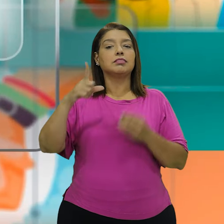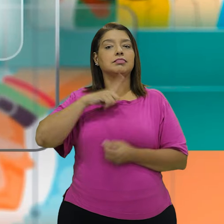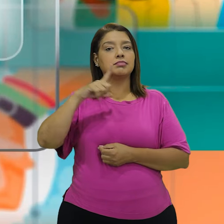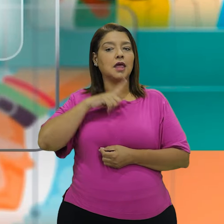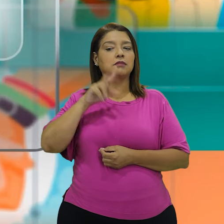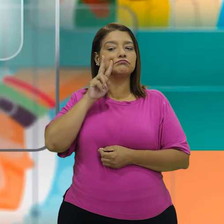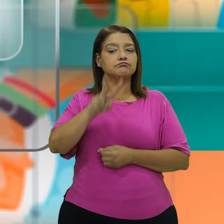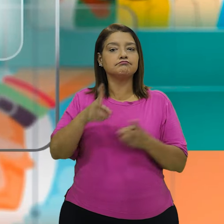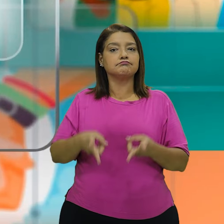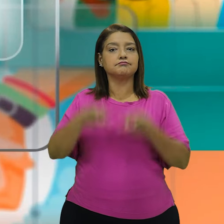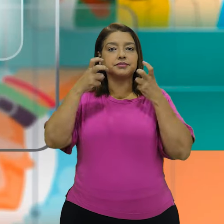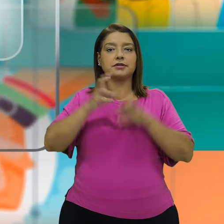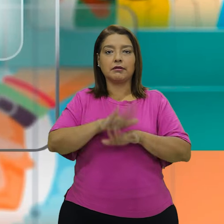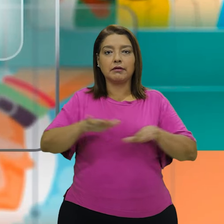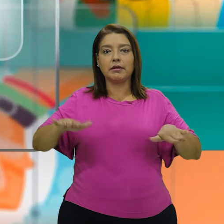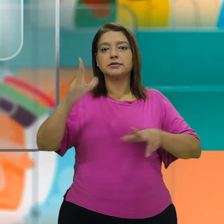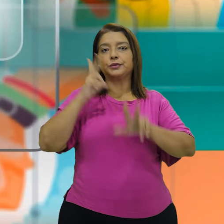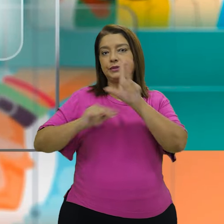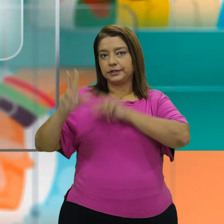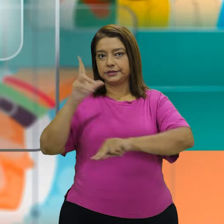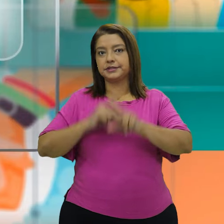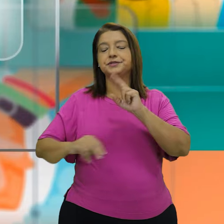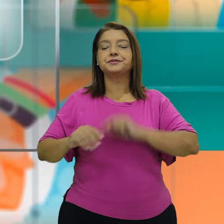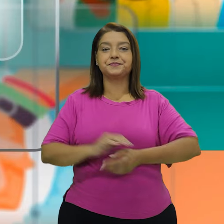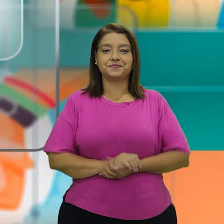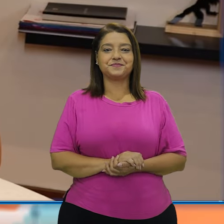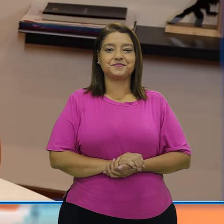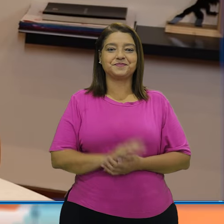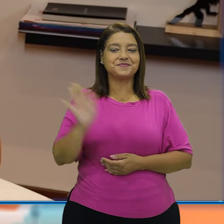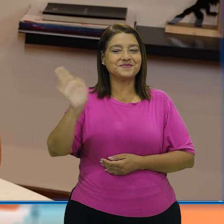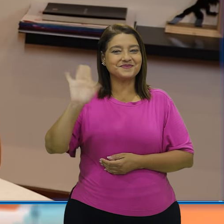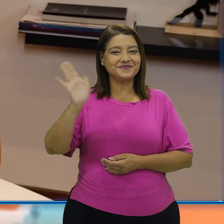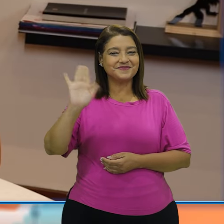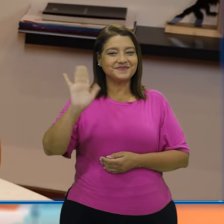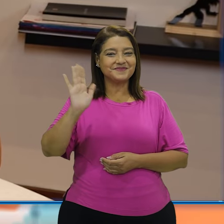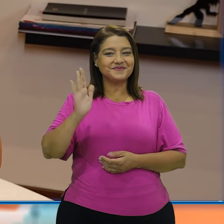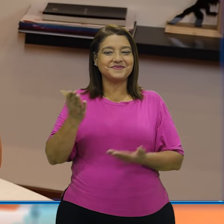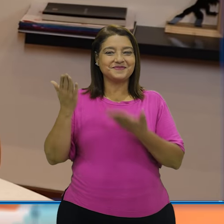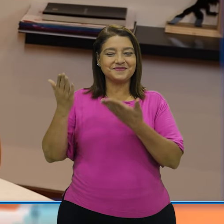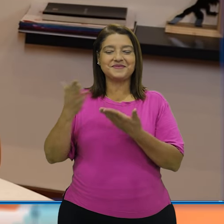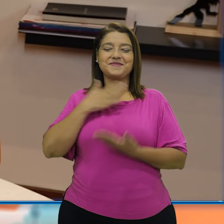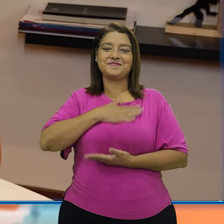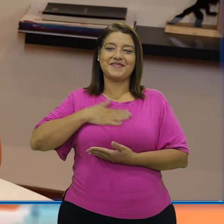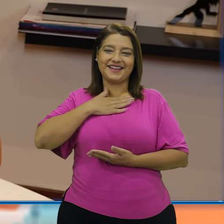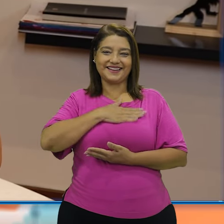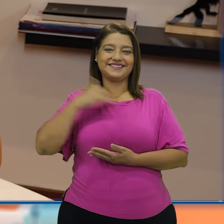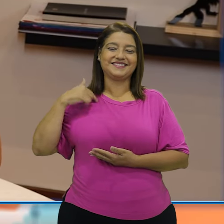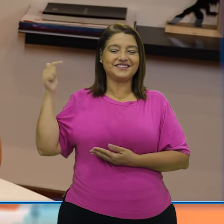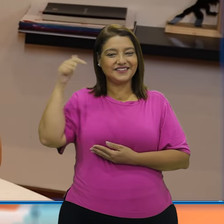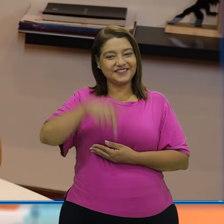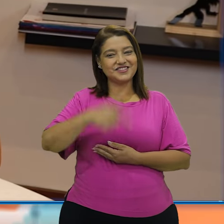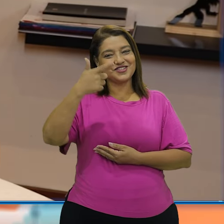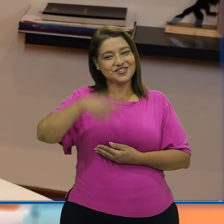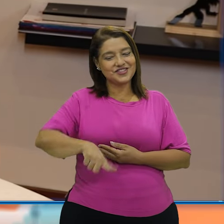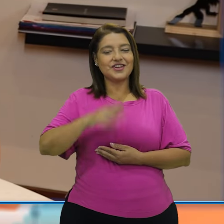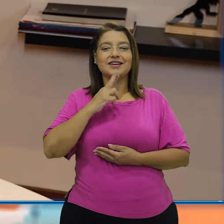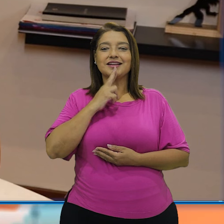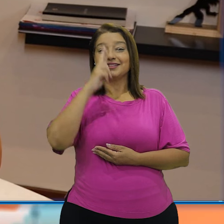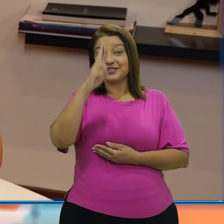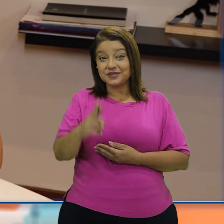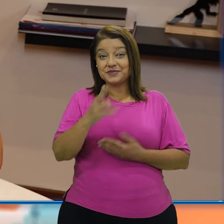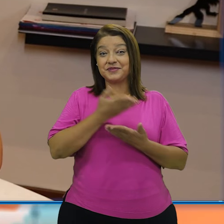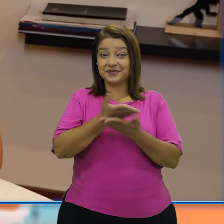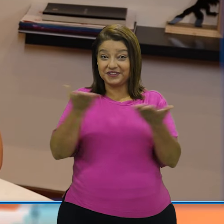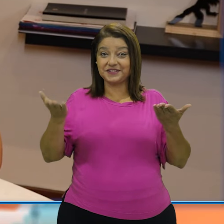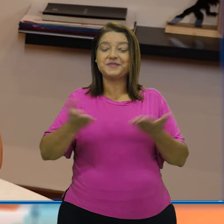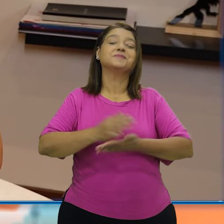manifesta principalmente nas crianças e nos adolescentes? Olá pessoal, olá Dani, é um prazer estar aqui novamente e poder responder